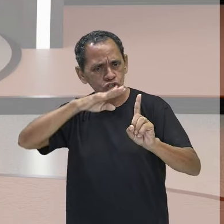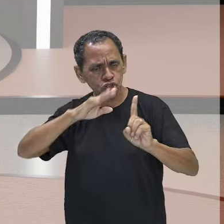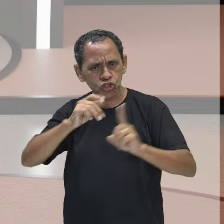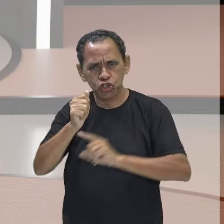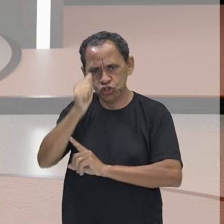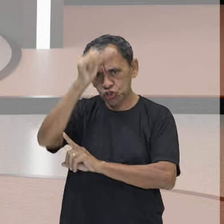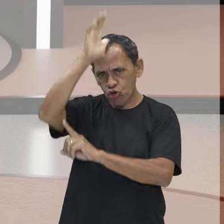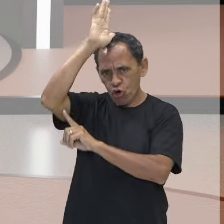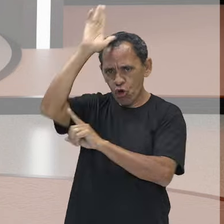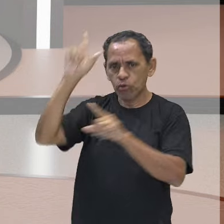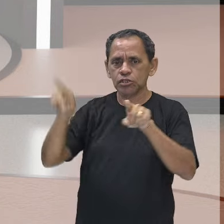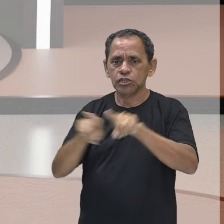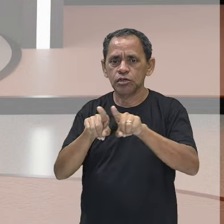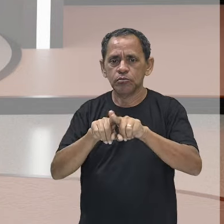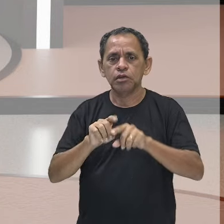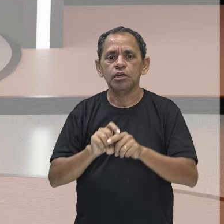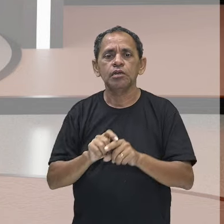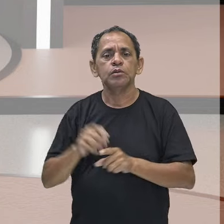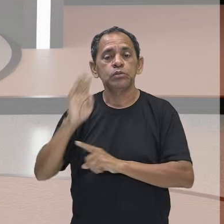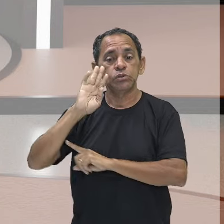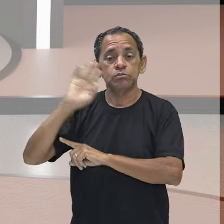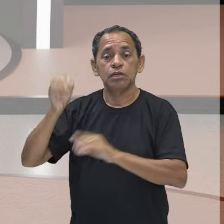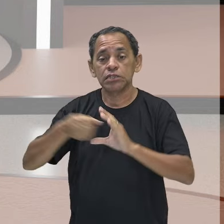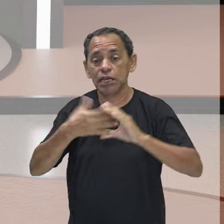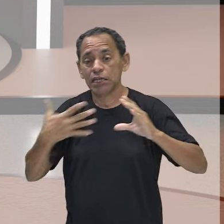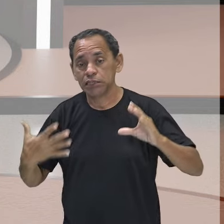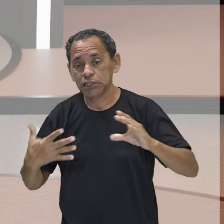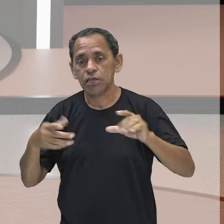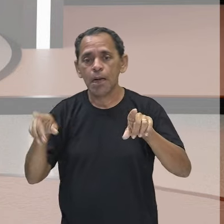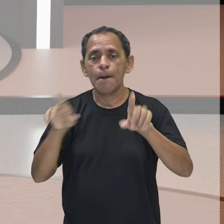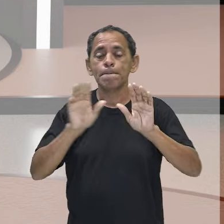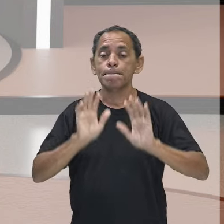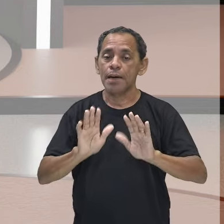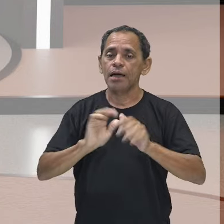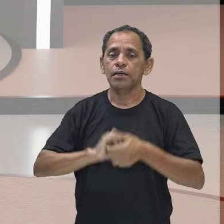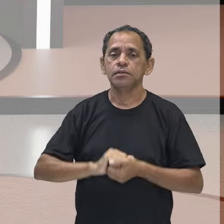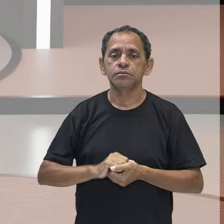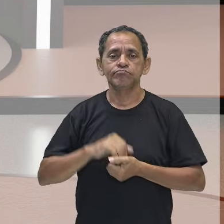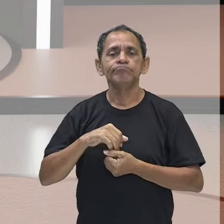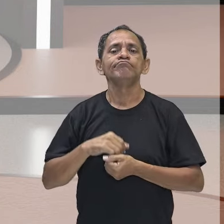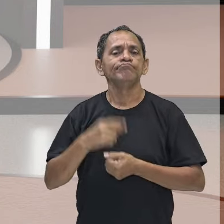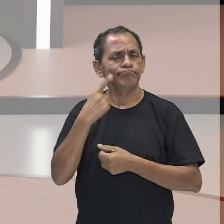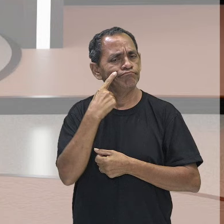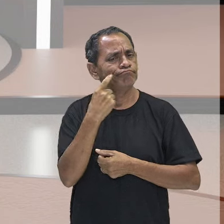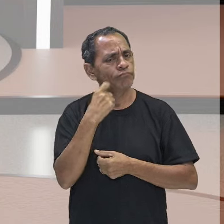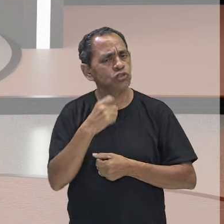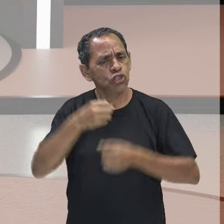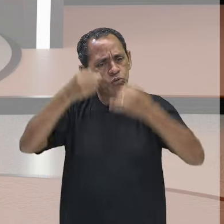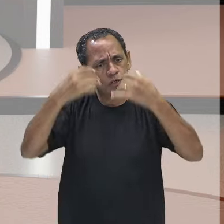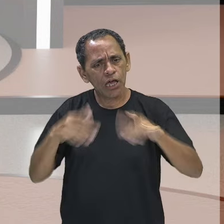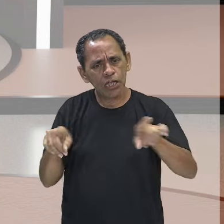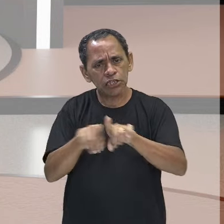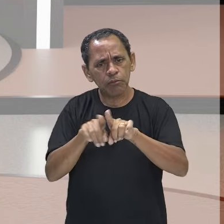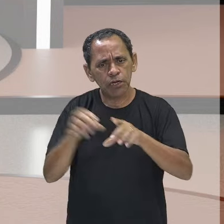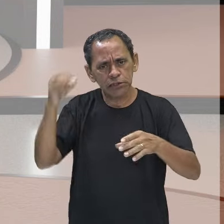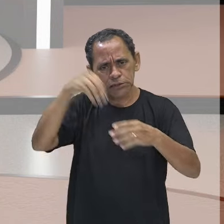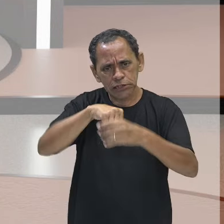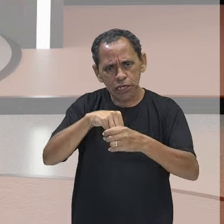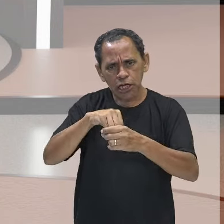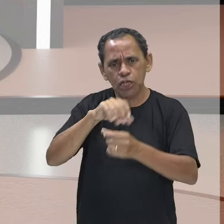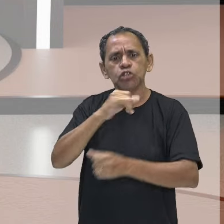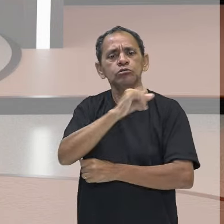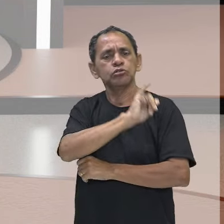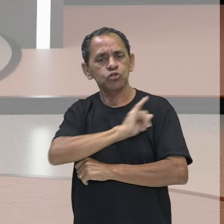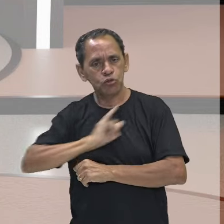as principais características, mas é interessante a gente citar que ali também, dentro do Império